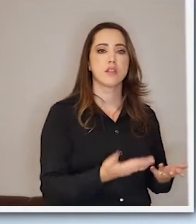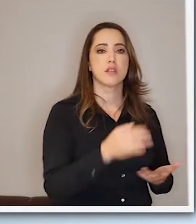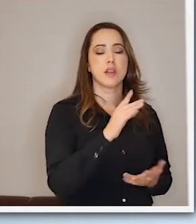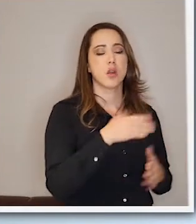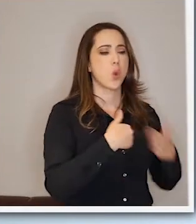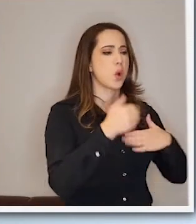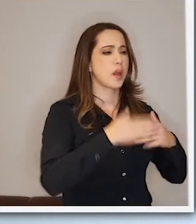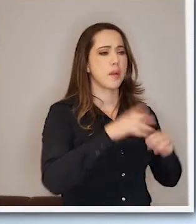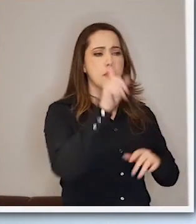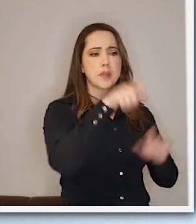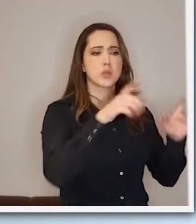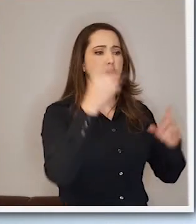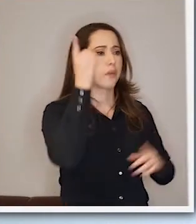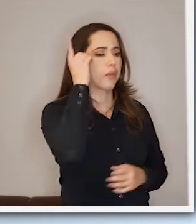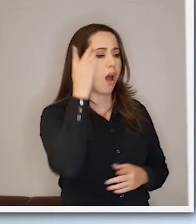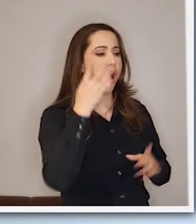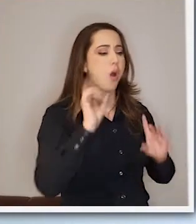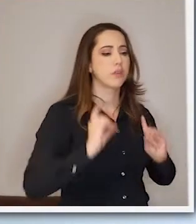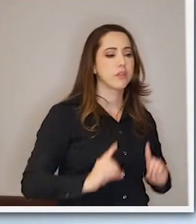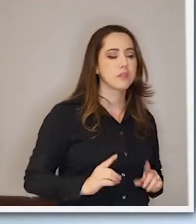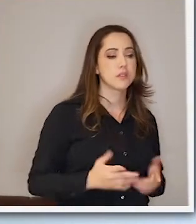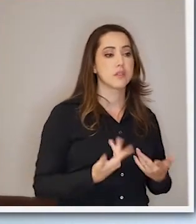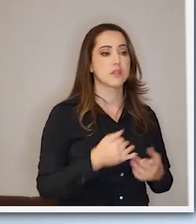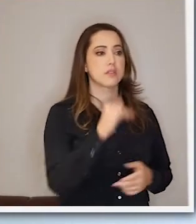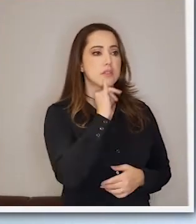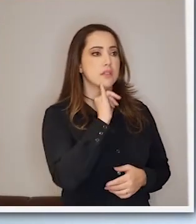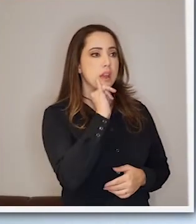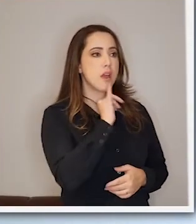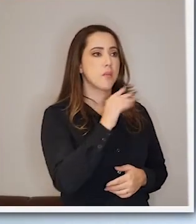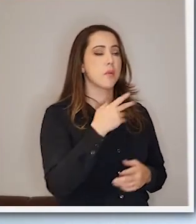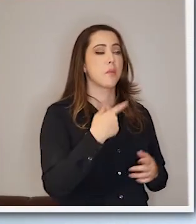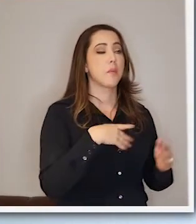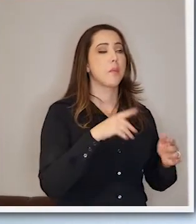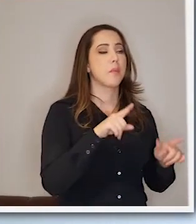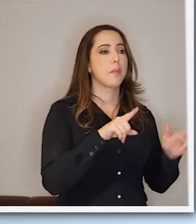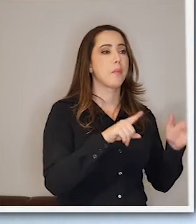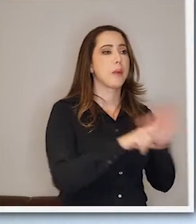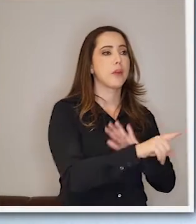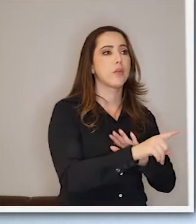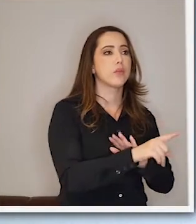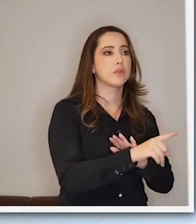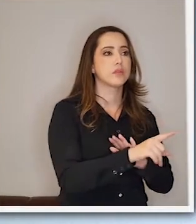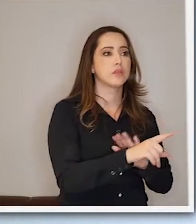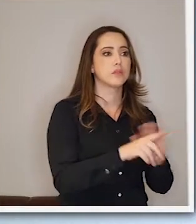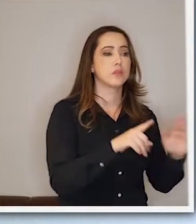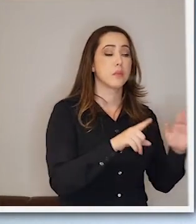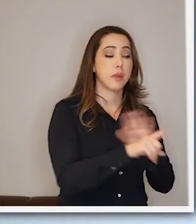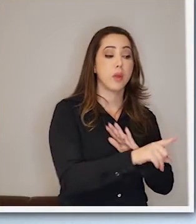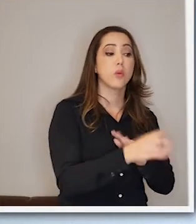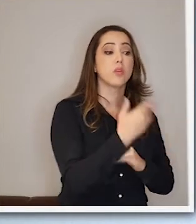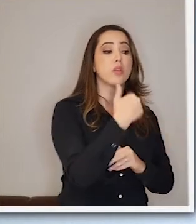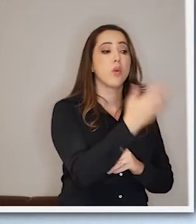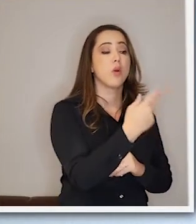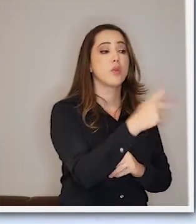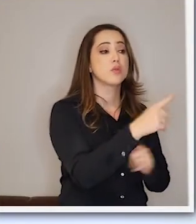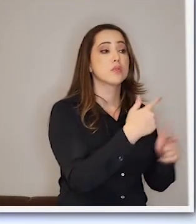qualquer pessoa com síndrome de Down, com deficiência, vamos botar um exemplo aqui. Se perguntar um deficiente visual, qual a sua limitação? Ele vai